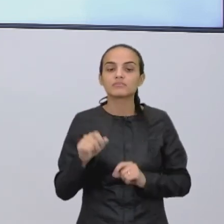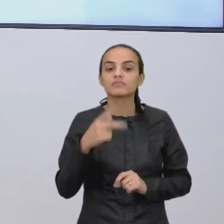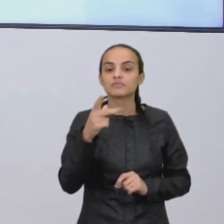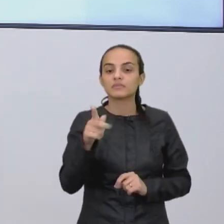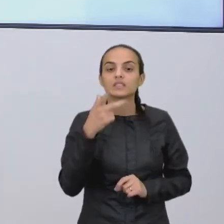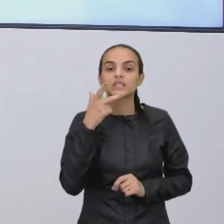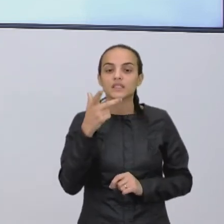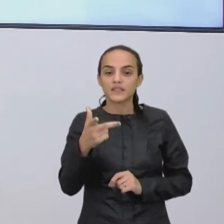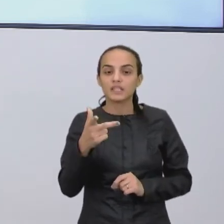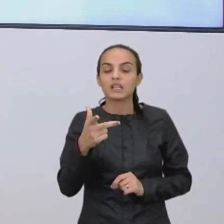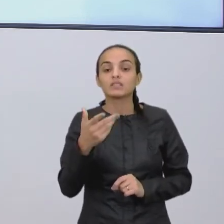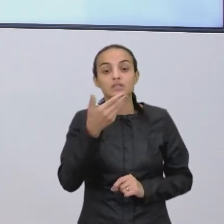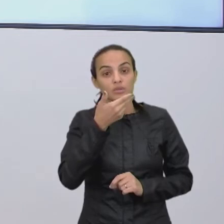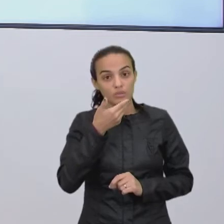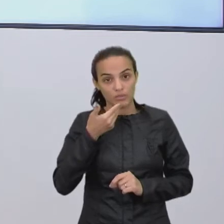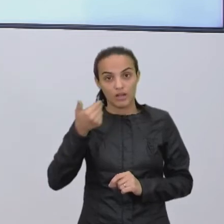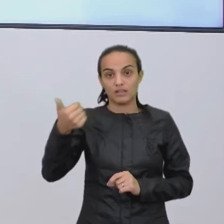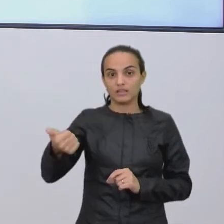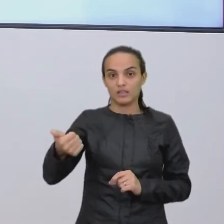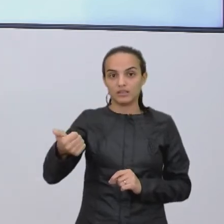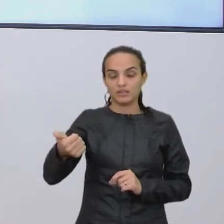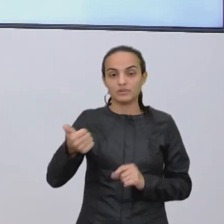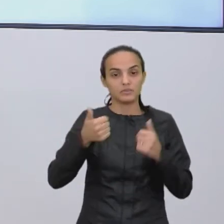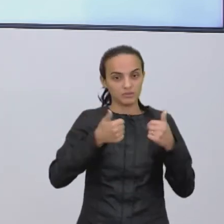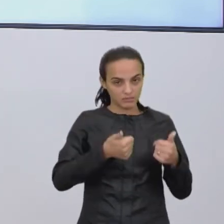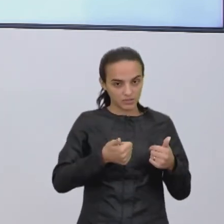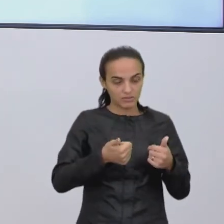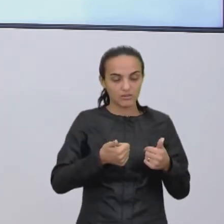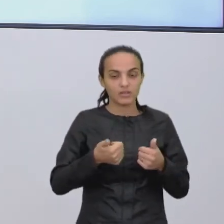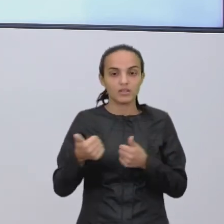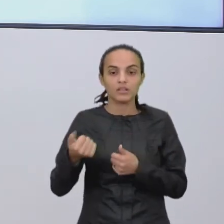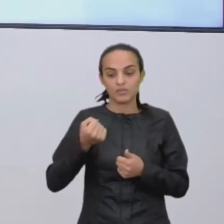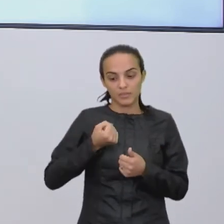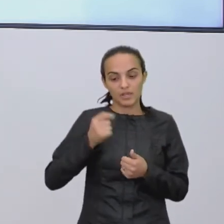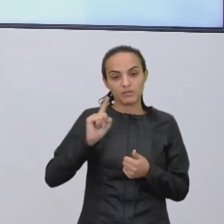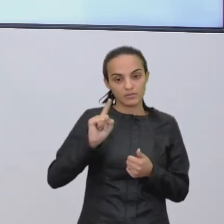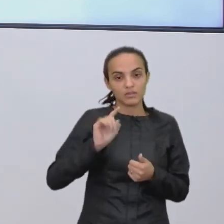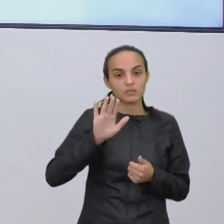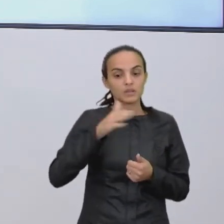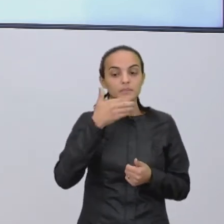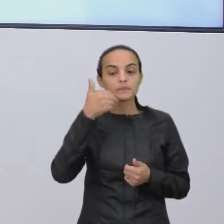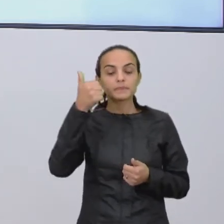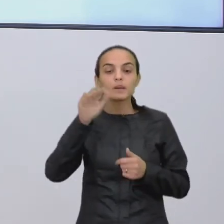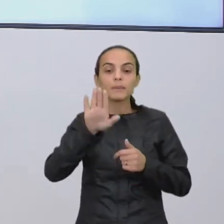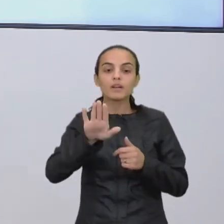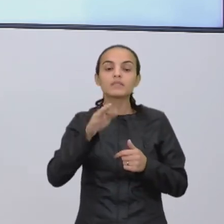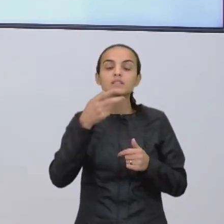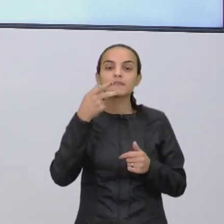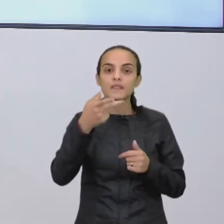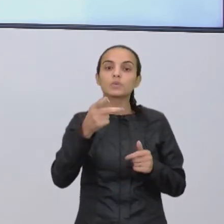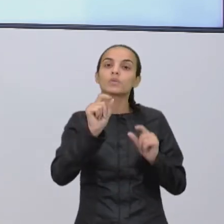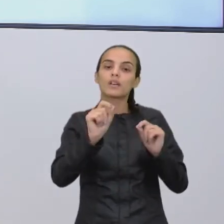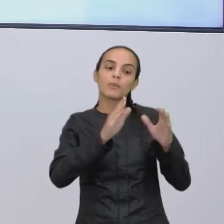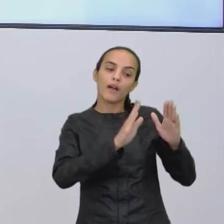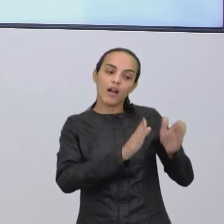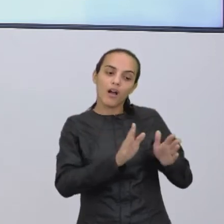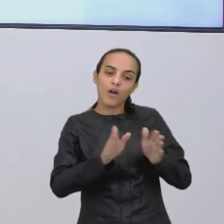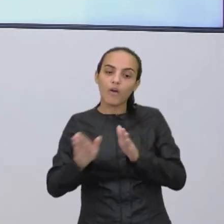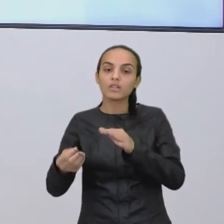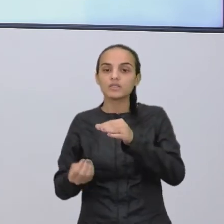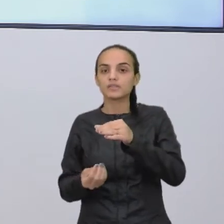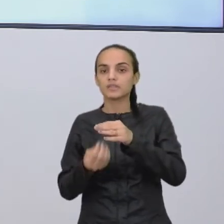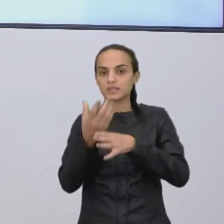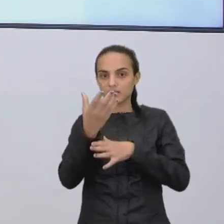falando de qualitativas, né? Você não está falando de valores não numéricos, mas você está falando do quê? Você está falando de uma ordem. Então, você cria